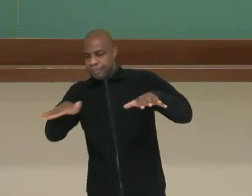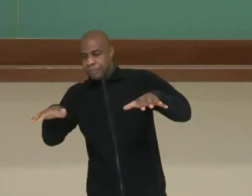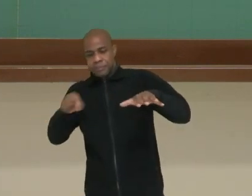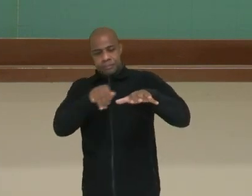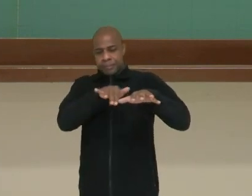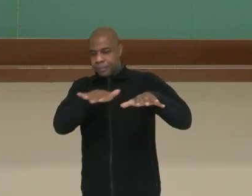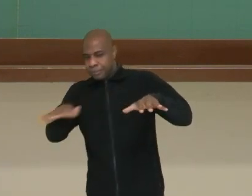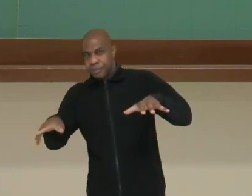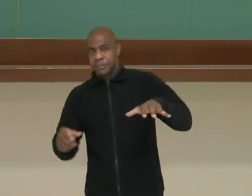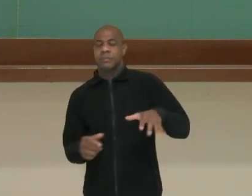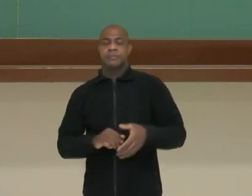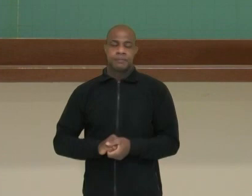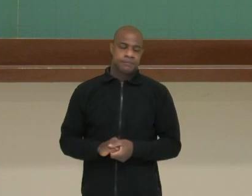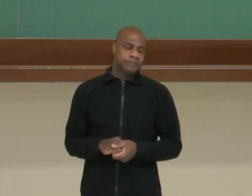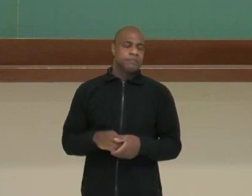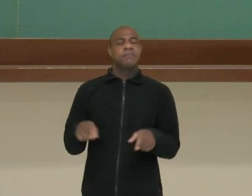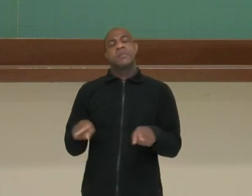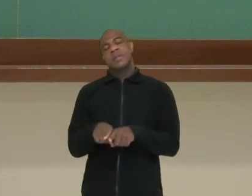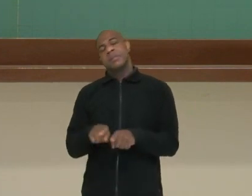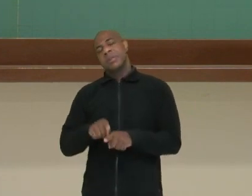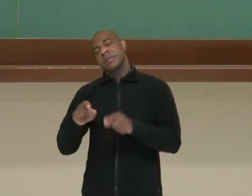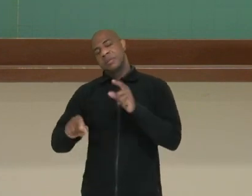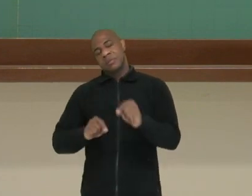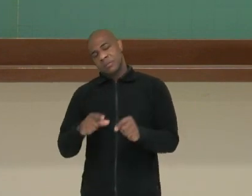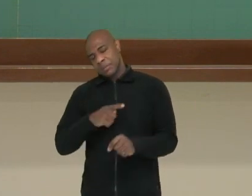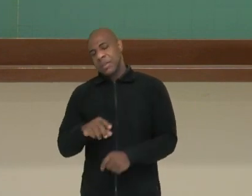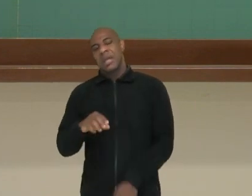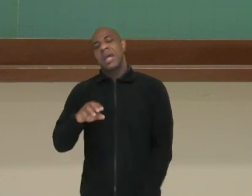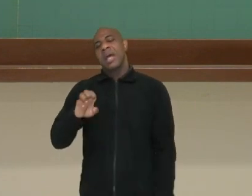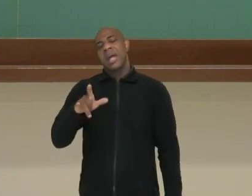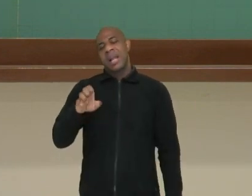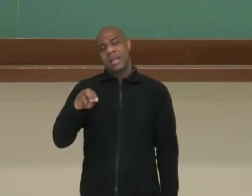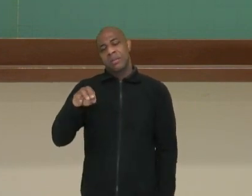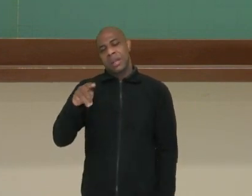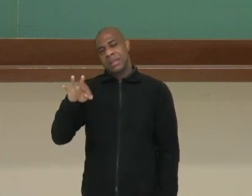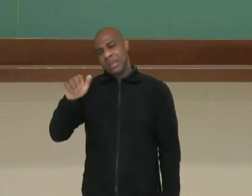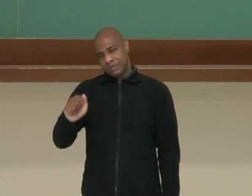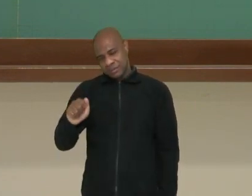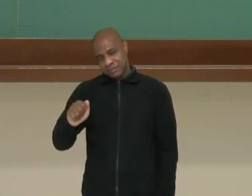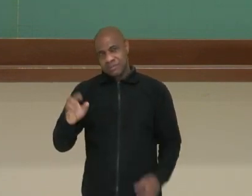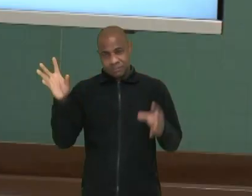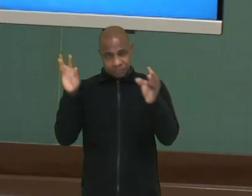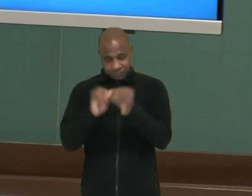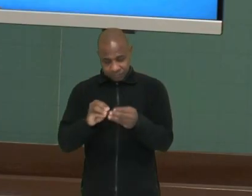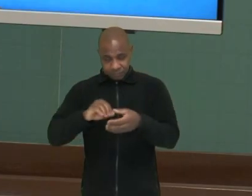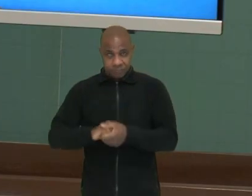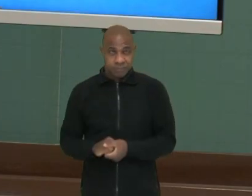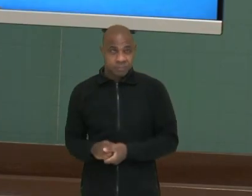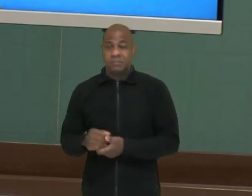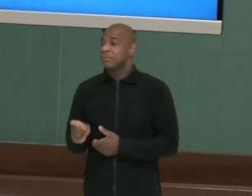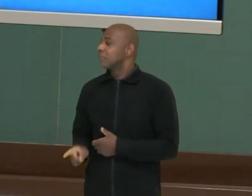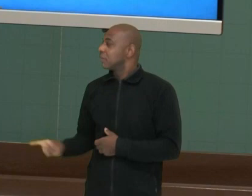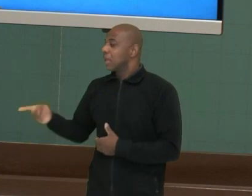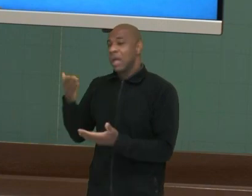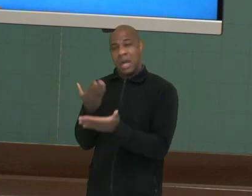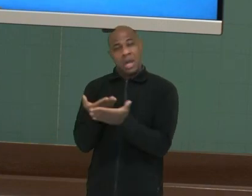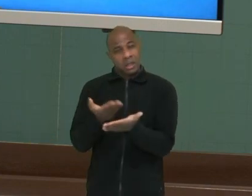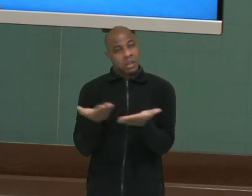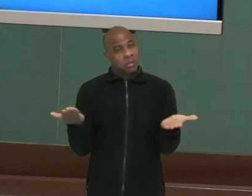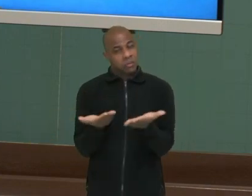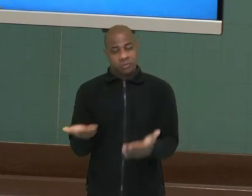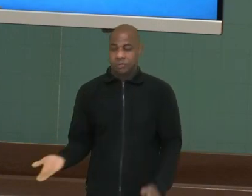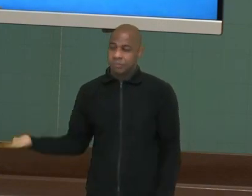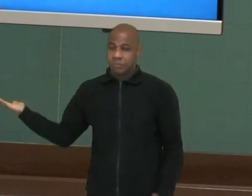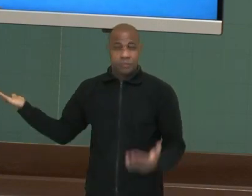vibra, tá? Nós vimos que as ondas eletromagnéticas são ondas transversais. Essa foi a nossa aula, pessoal.